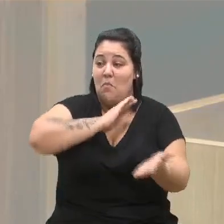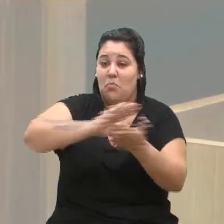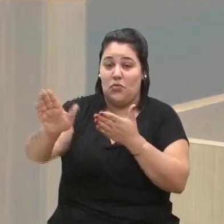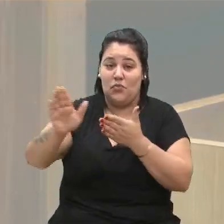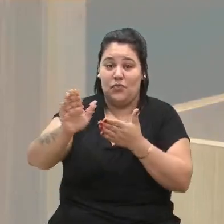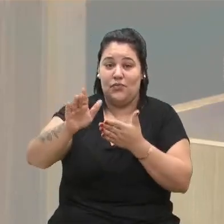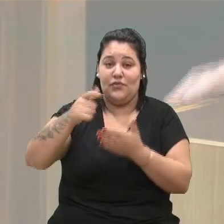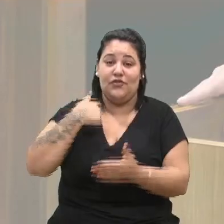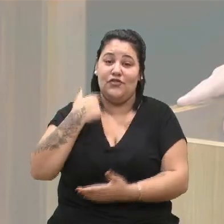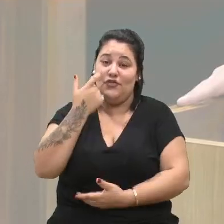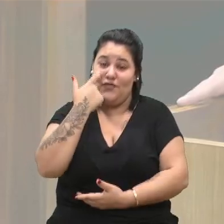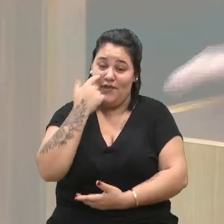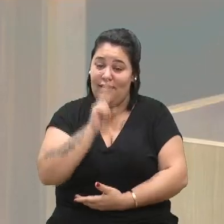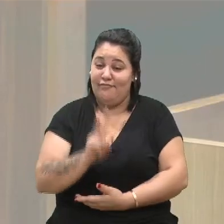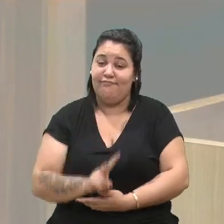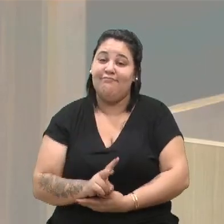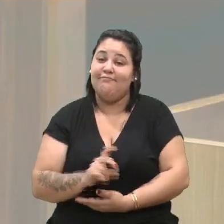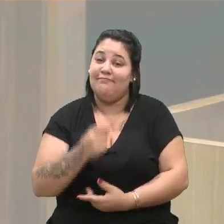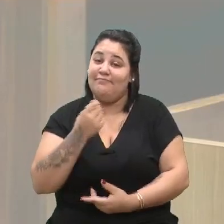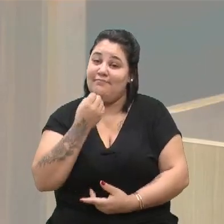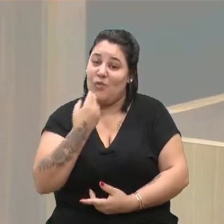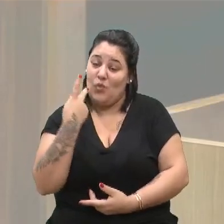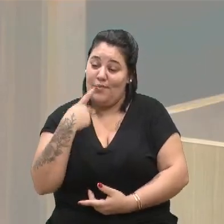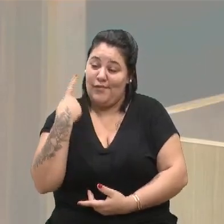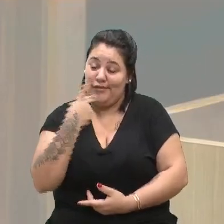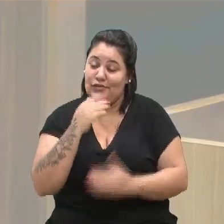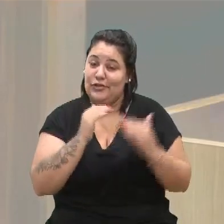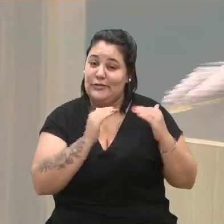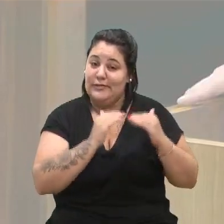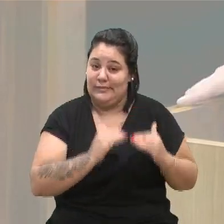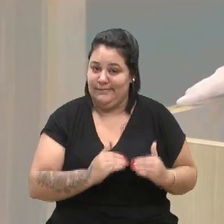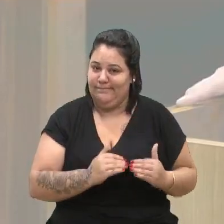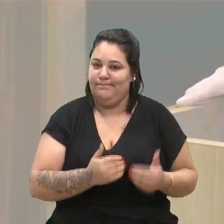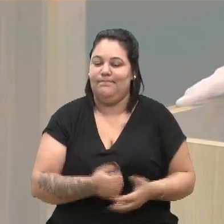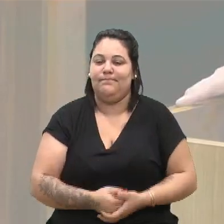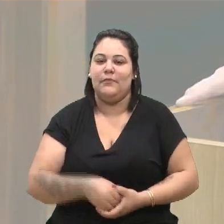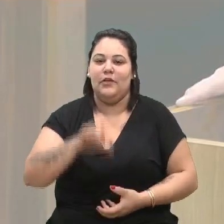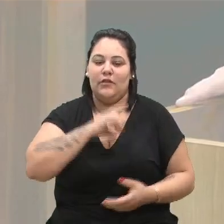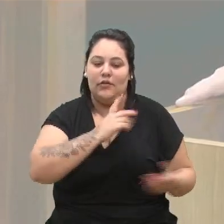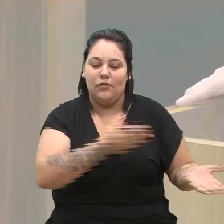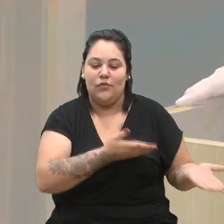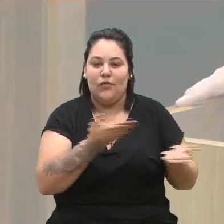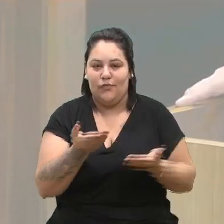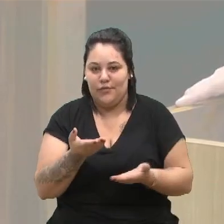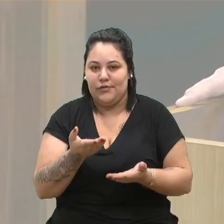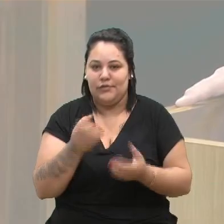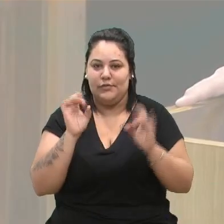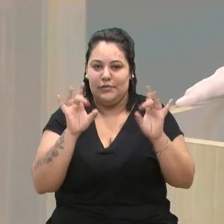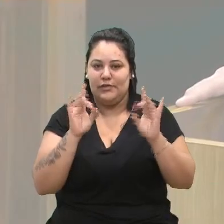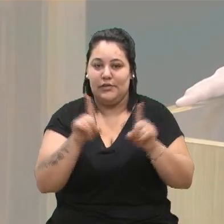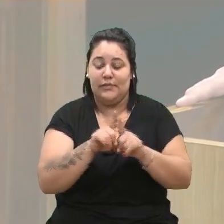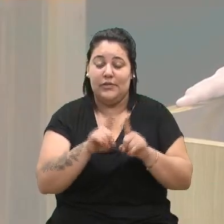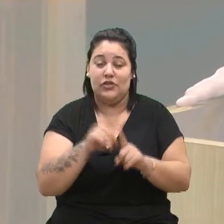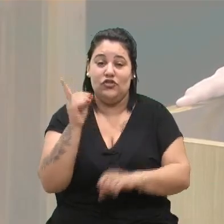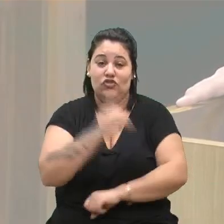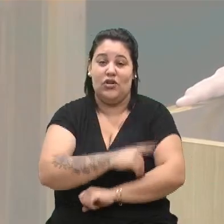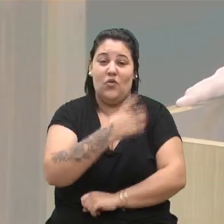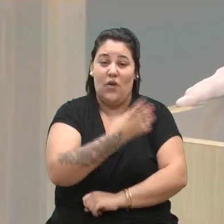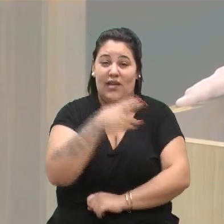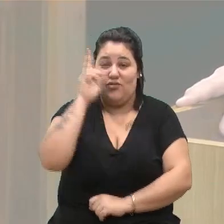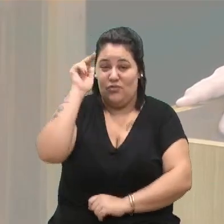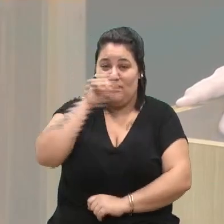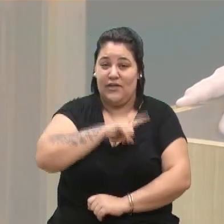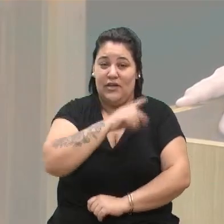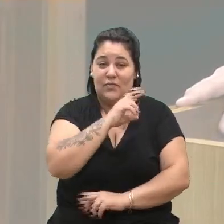na Venezuela e Cuba. Voltando aqui ao assunto, eu tenho um convite especial também, dia 4/4, teremos uma audiência pública aqui na Câmara